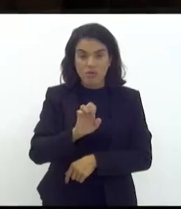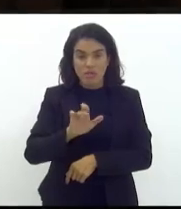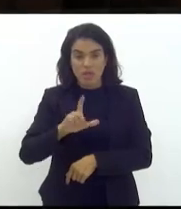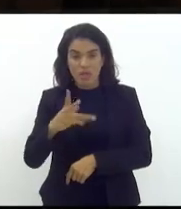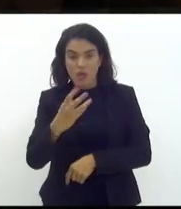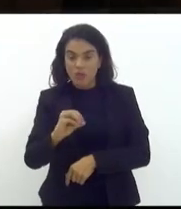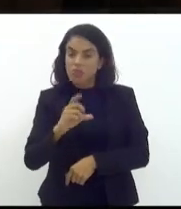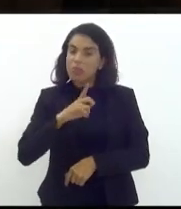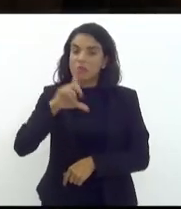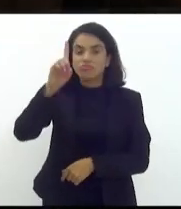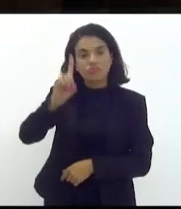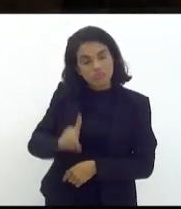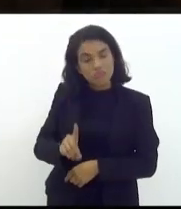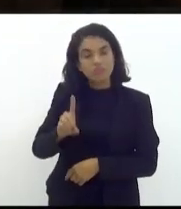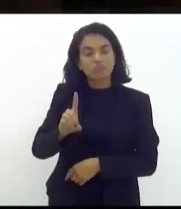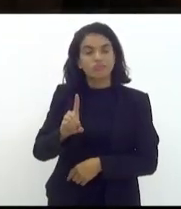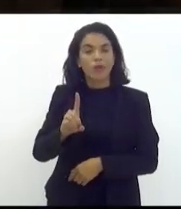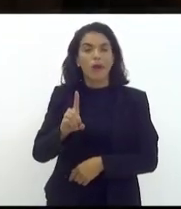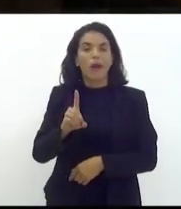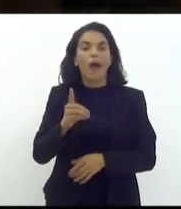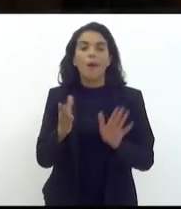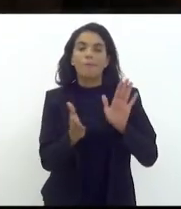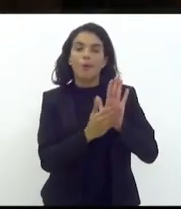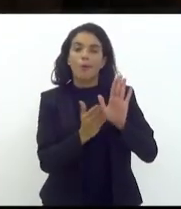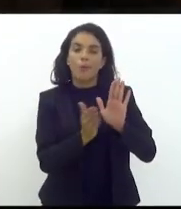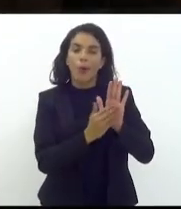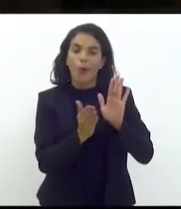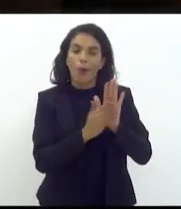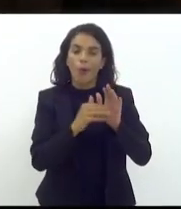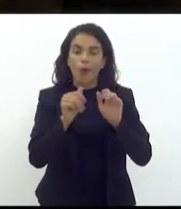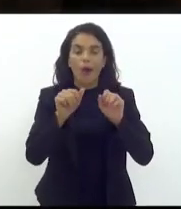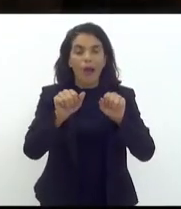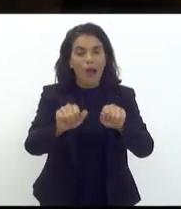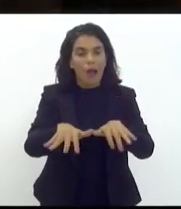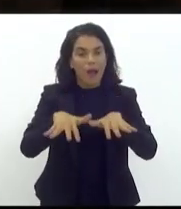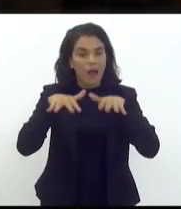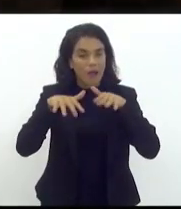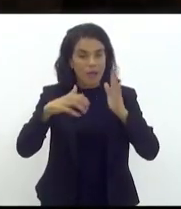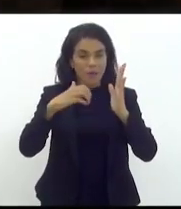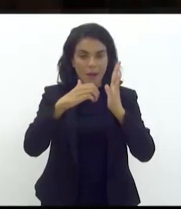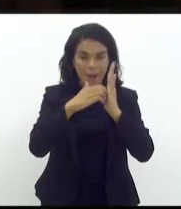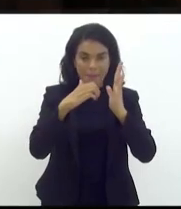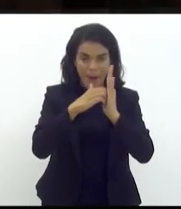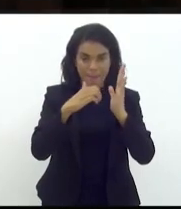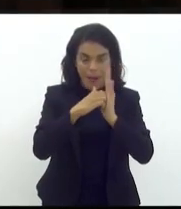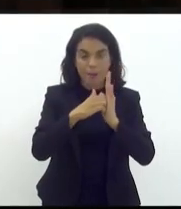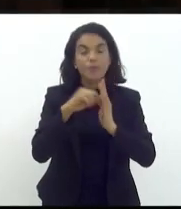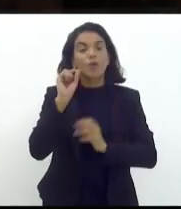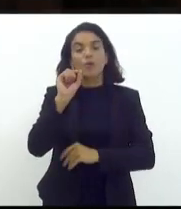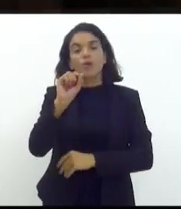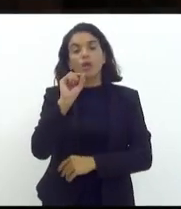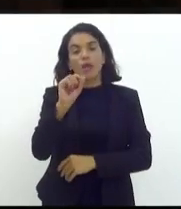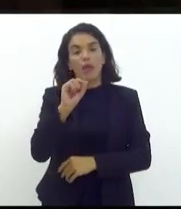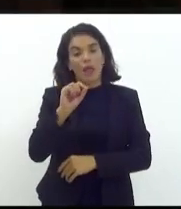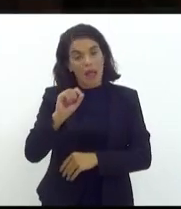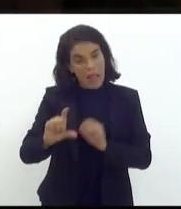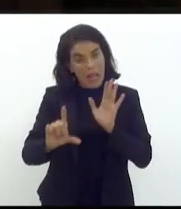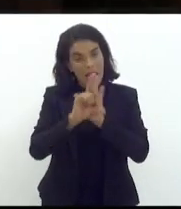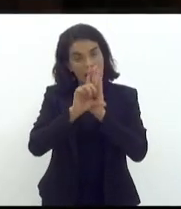tem direito a propor a câmara federal leis complementares